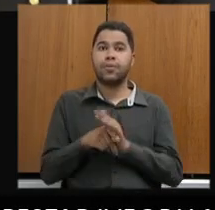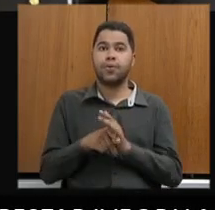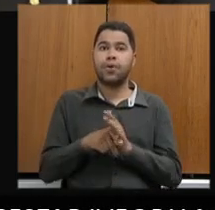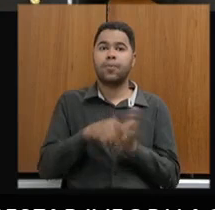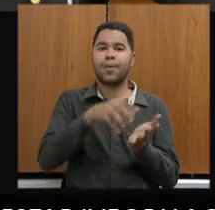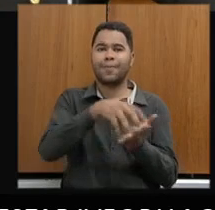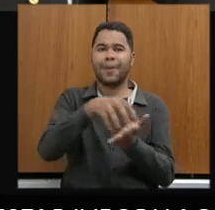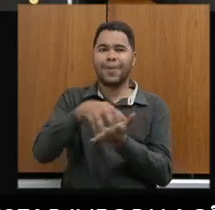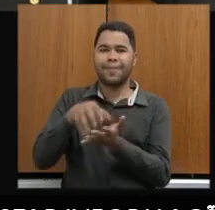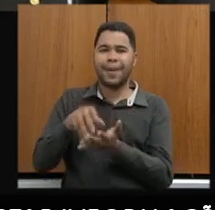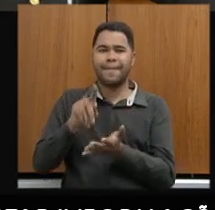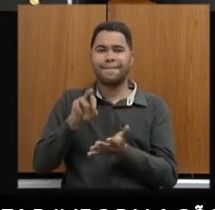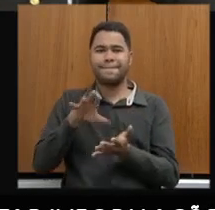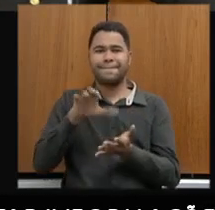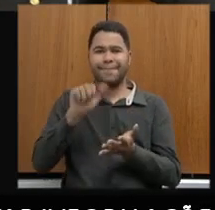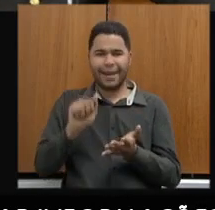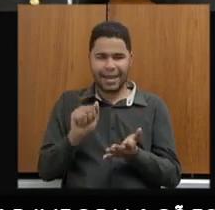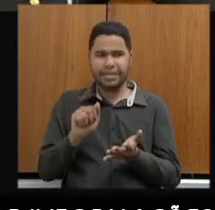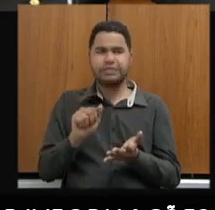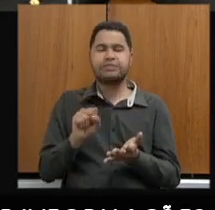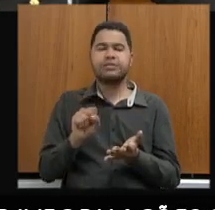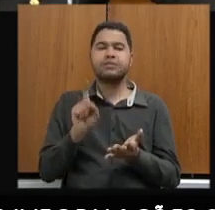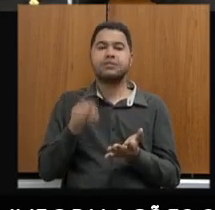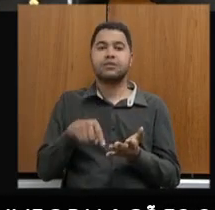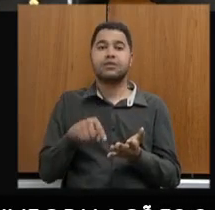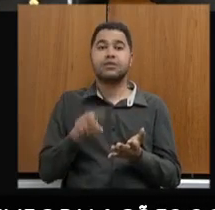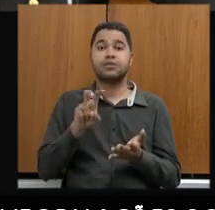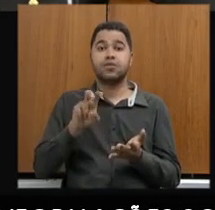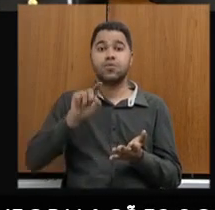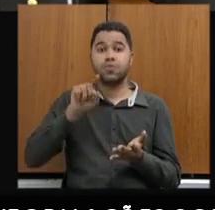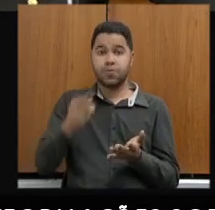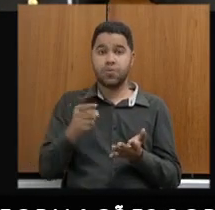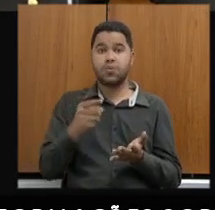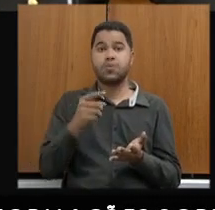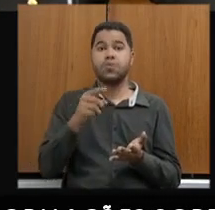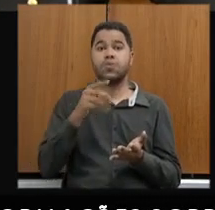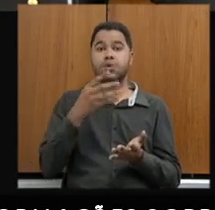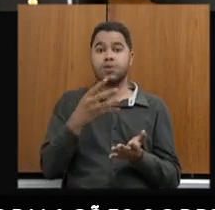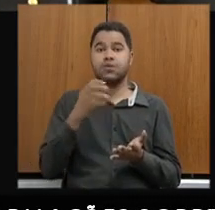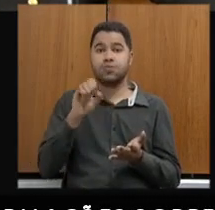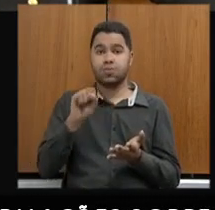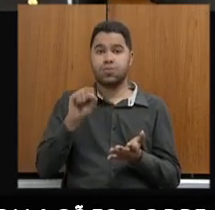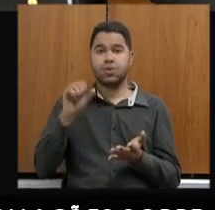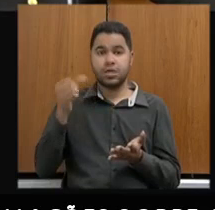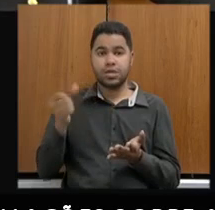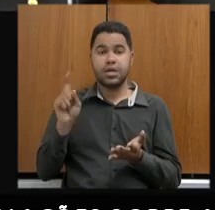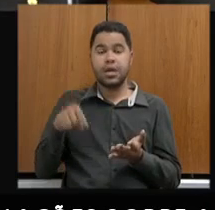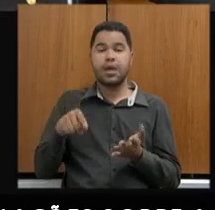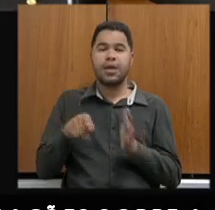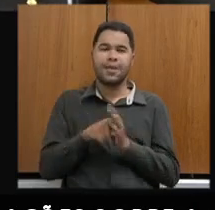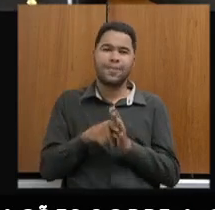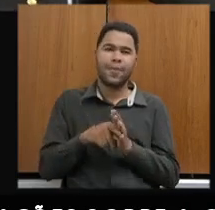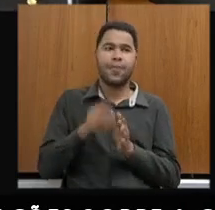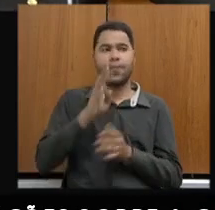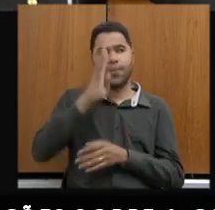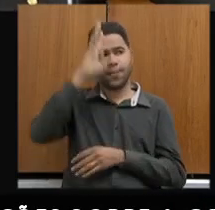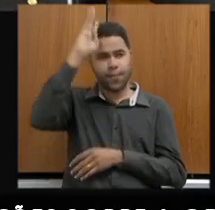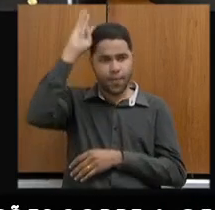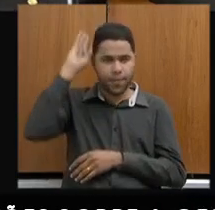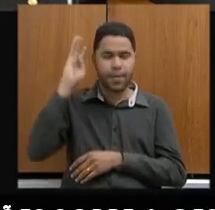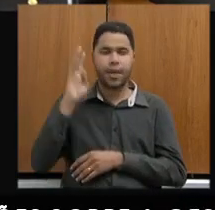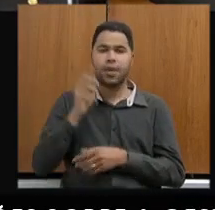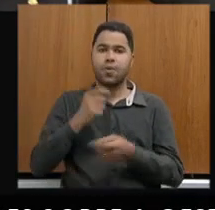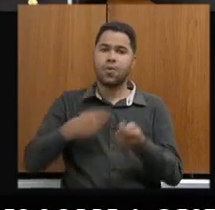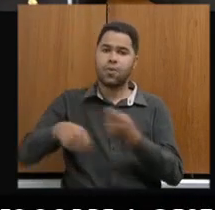esses 4.845 militares estão divididos no quadro de Praças bombeiros que é o